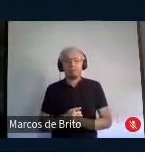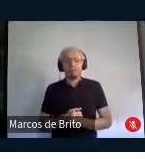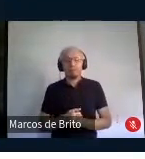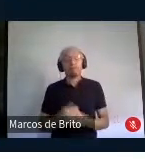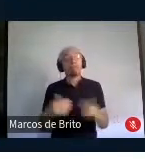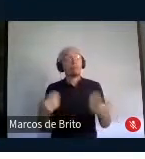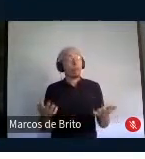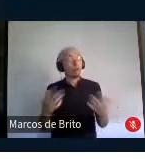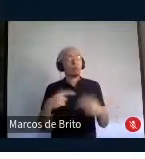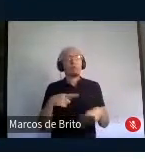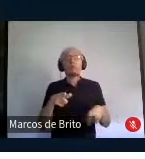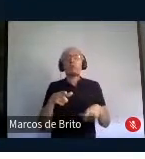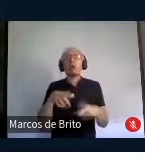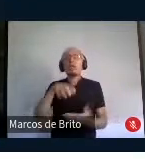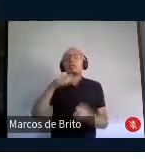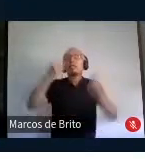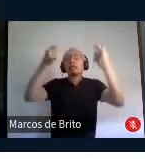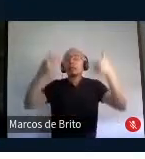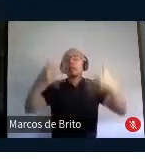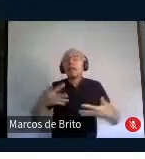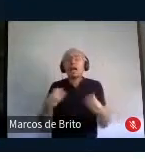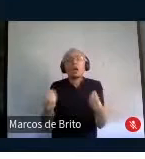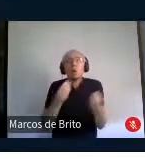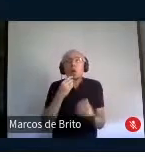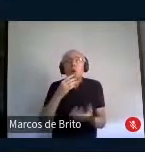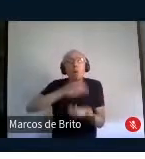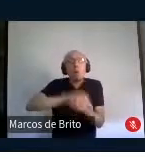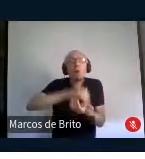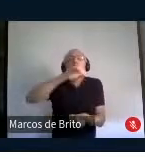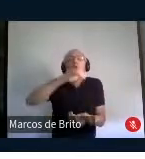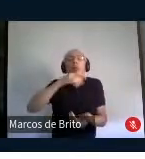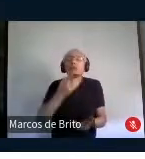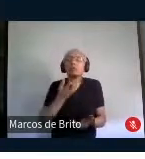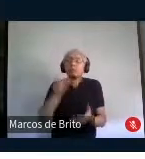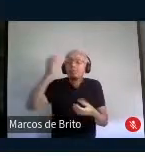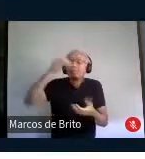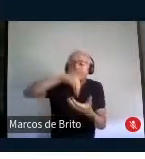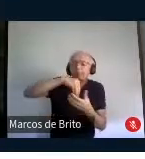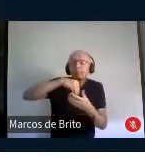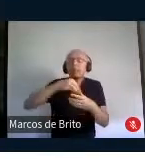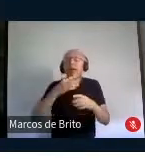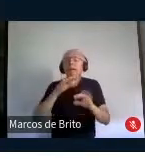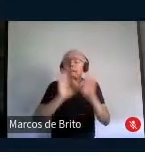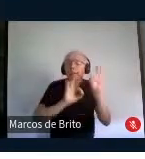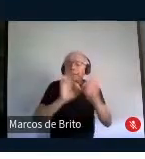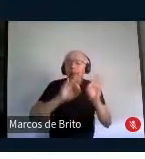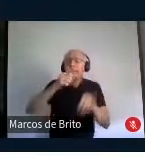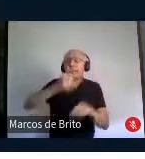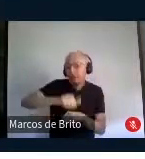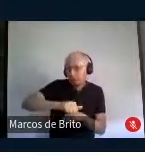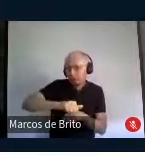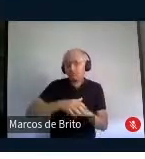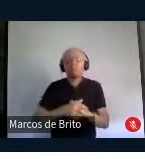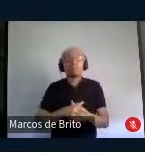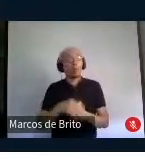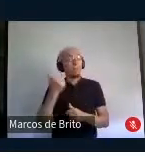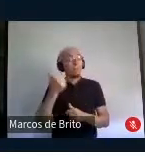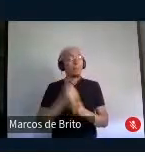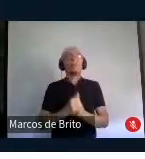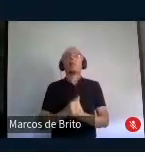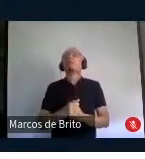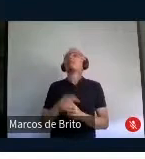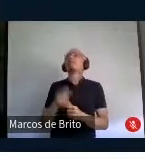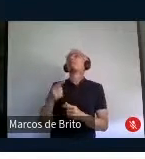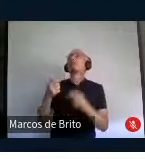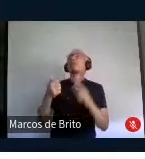Então, eu vou explicar para vocês como foi composto o corpus dessa pesquisa para análise desses dados. Então, primeiramente, a gente fez